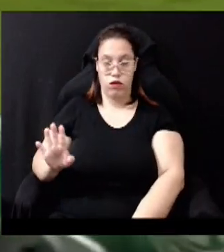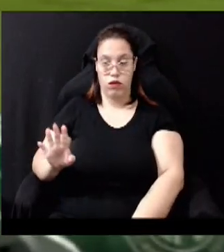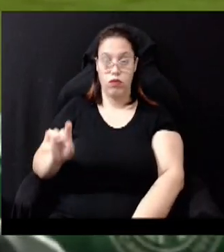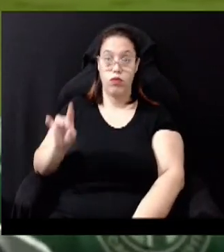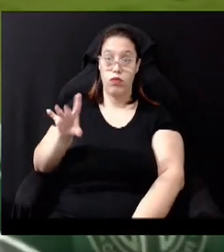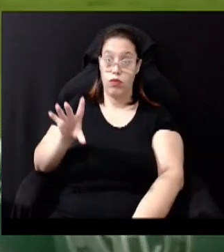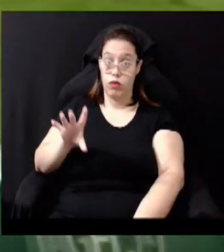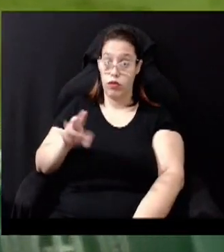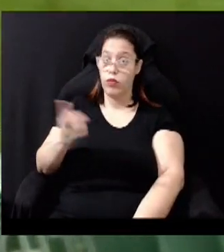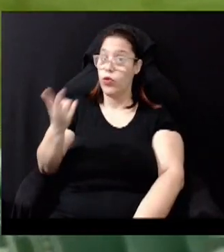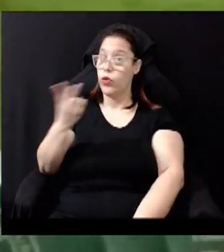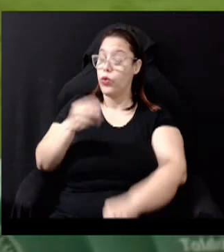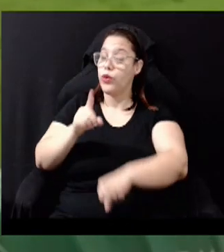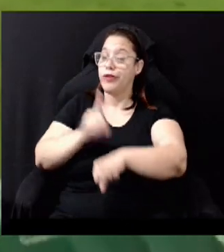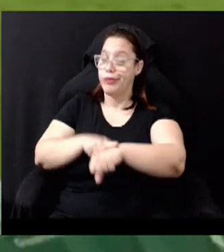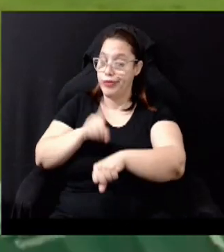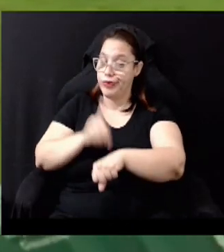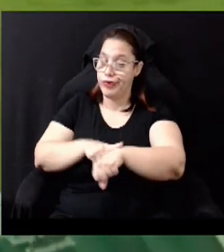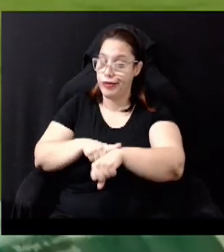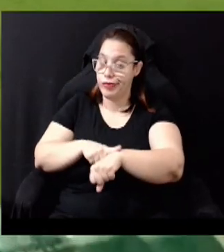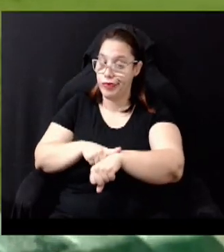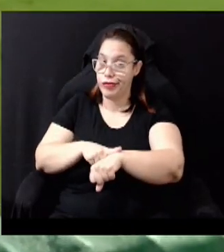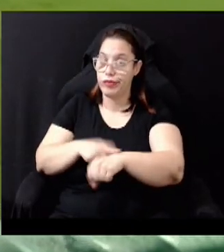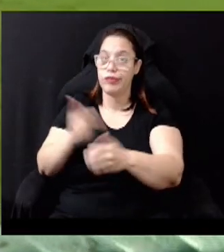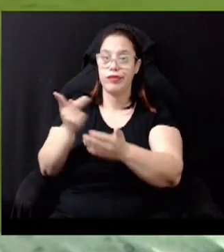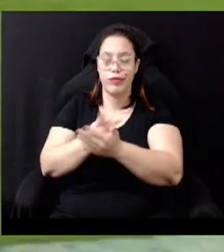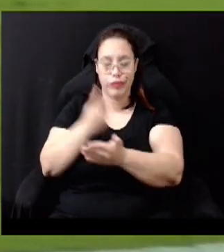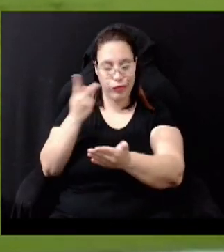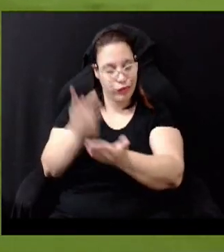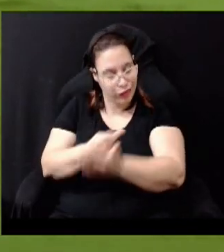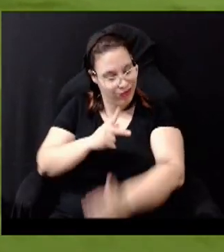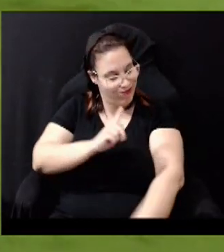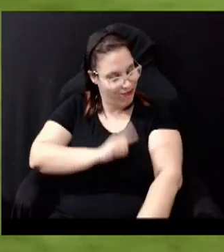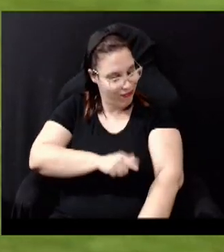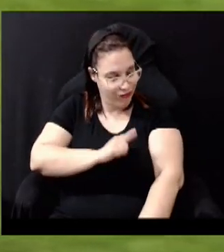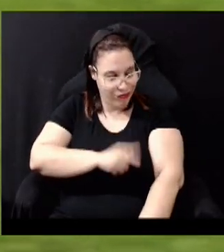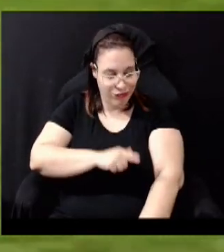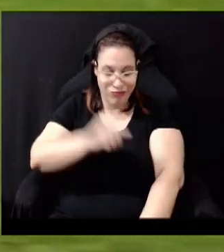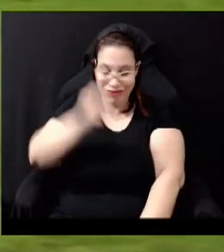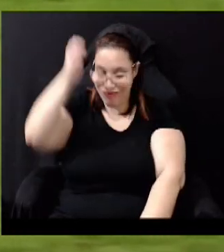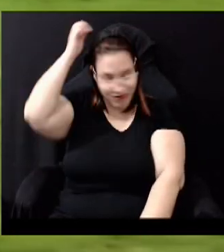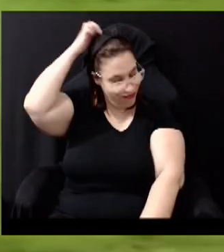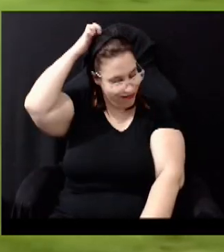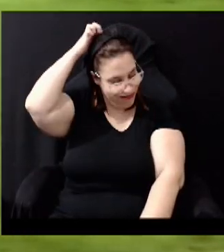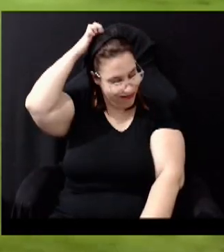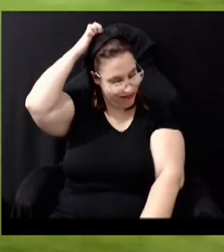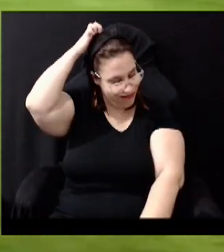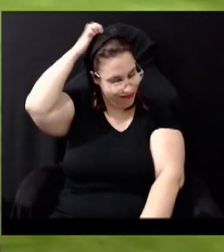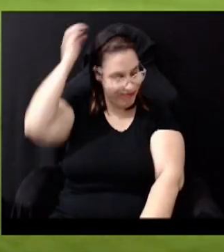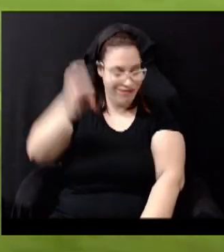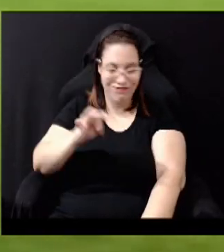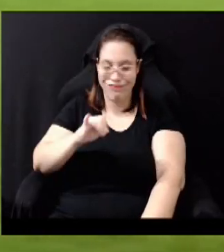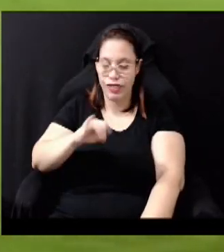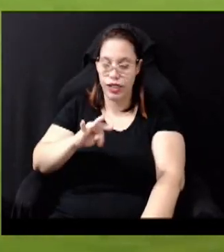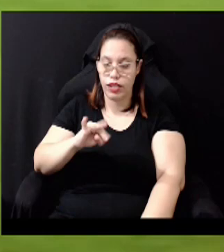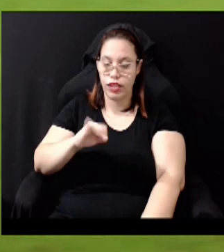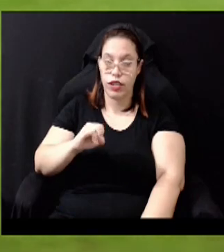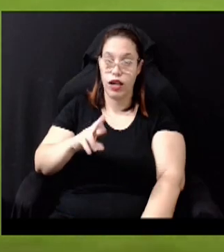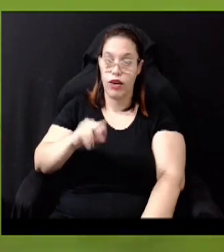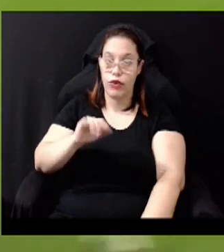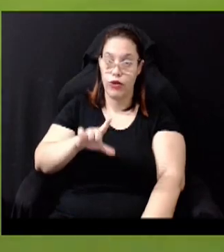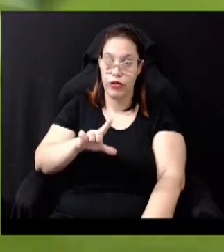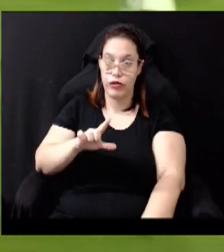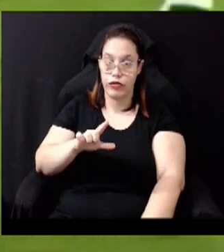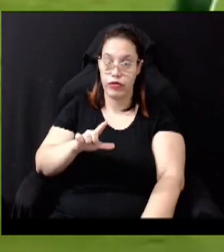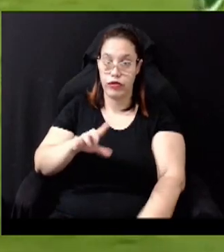segundo tempo e mais erros do Guarani. Titi, o zagueiro, tentou sair jogando. Rafael Veiga roubou a